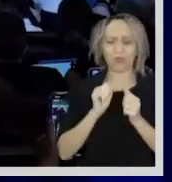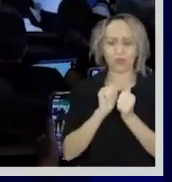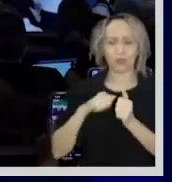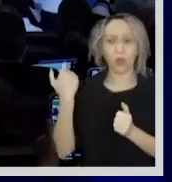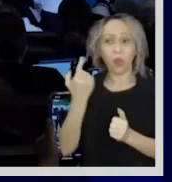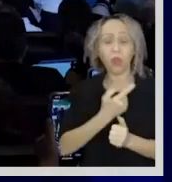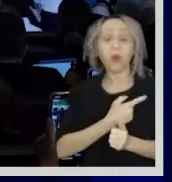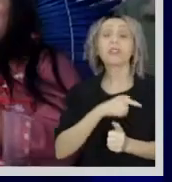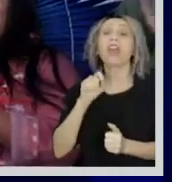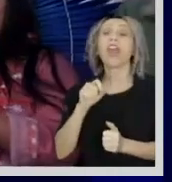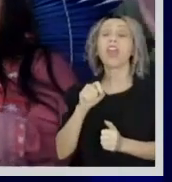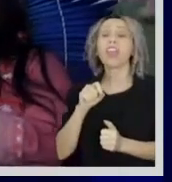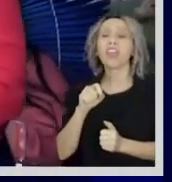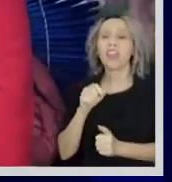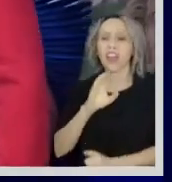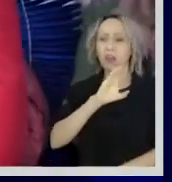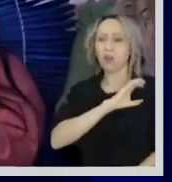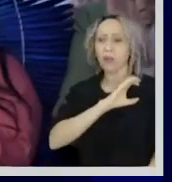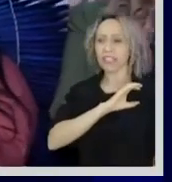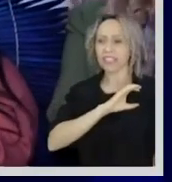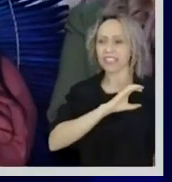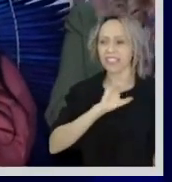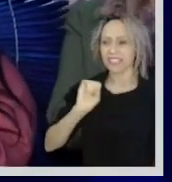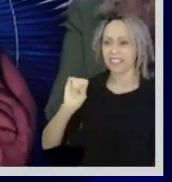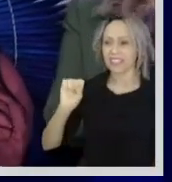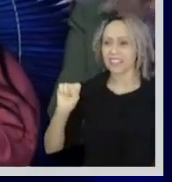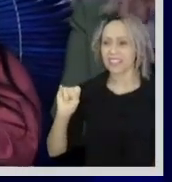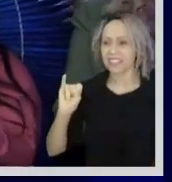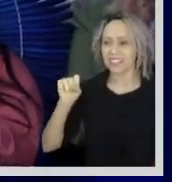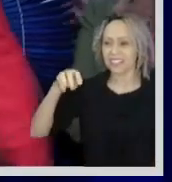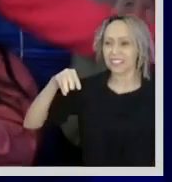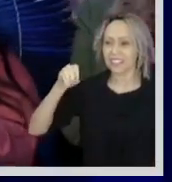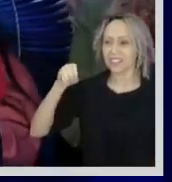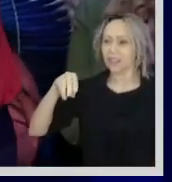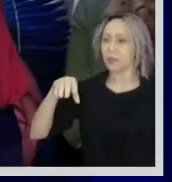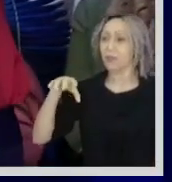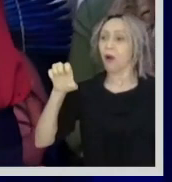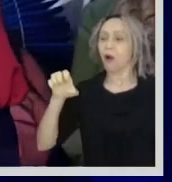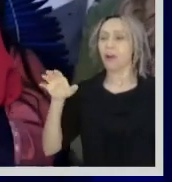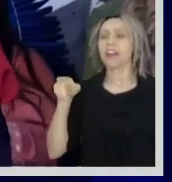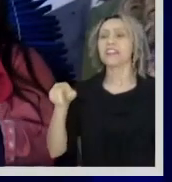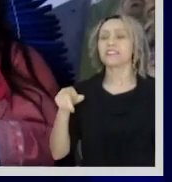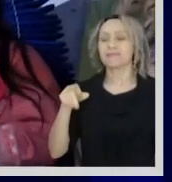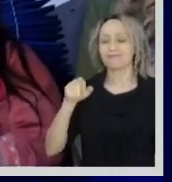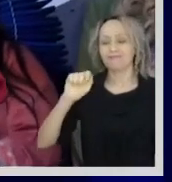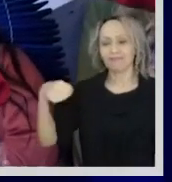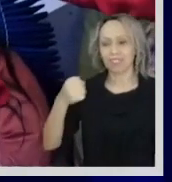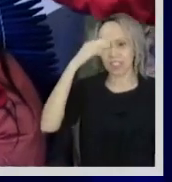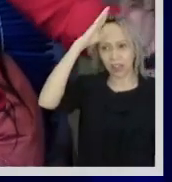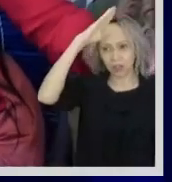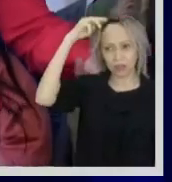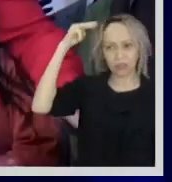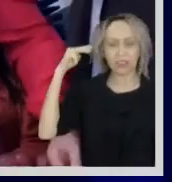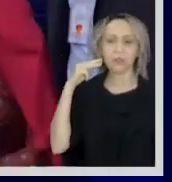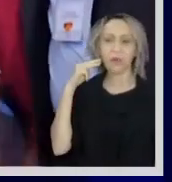conseguir atrair ainda mais aqueles que estão indecisos dentro do Congresso para apoiar ou não as pautas do governo.